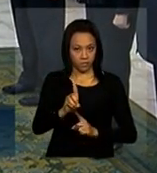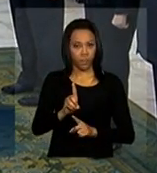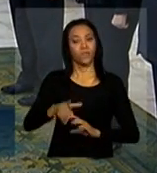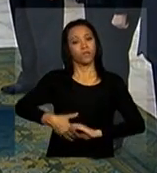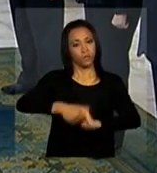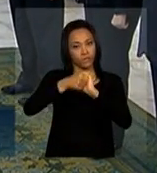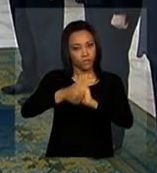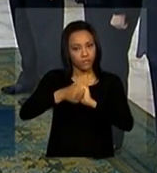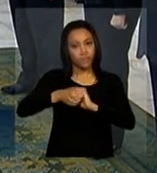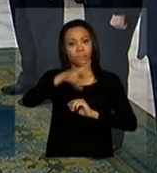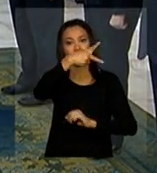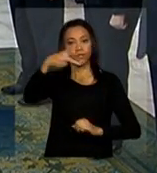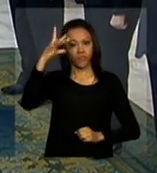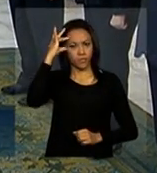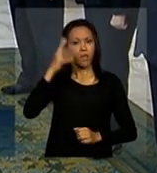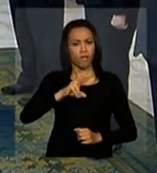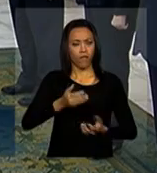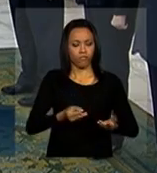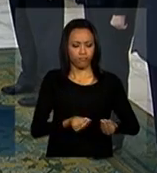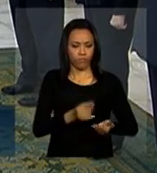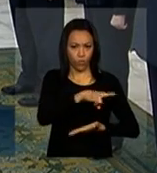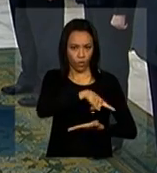Ele vai entregar a sua credencial.